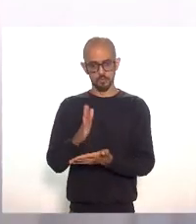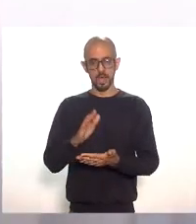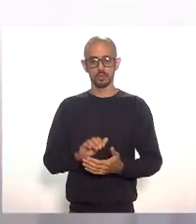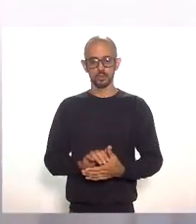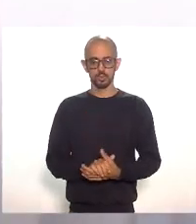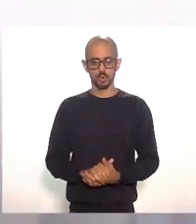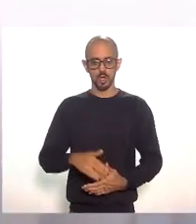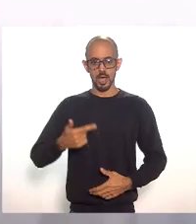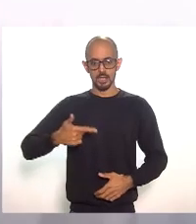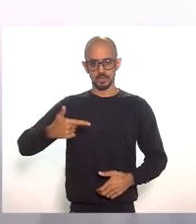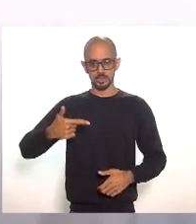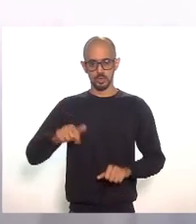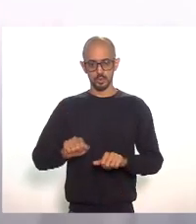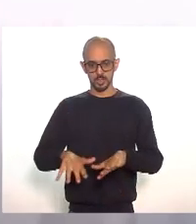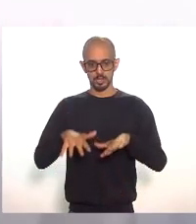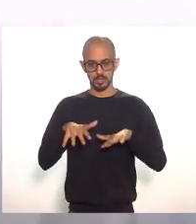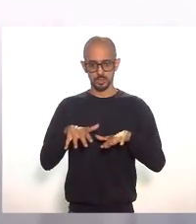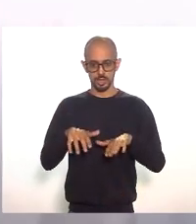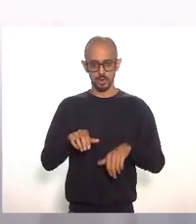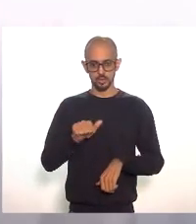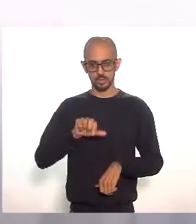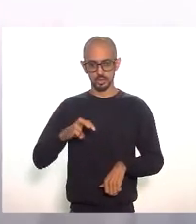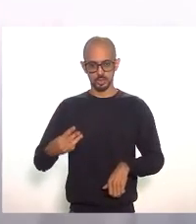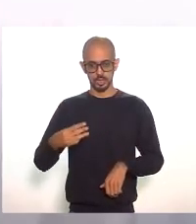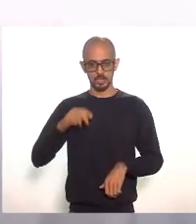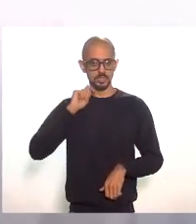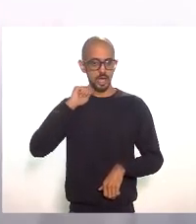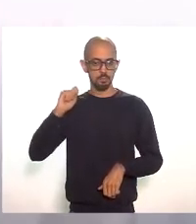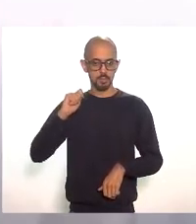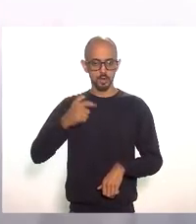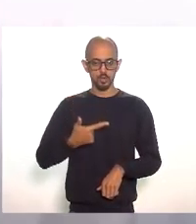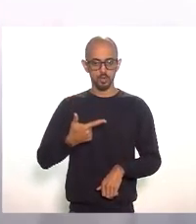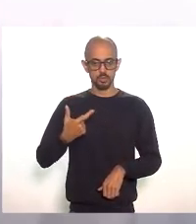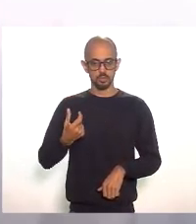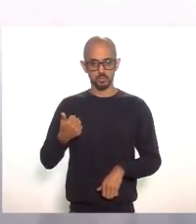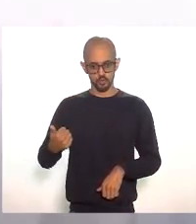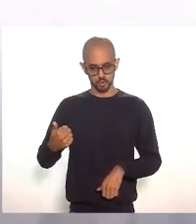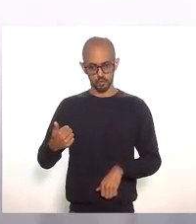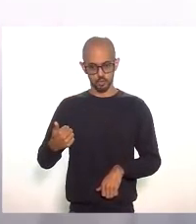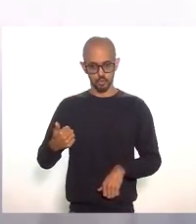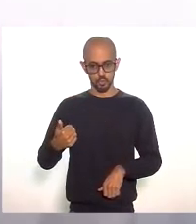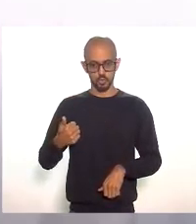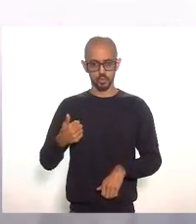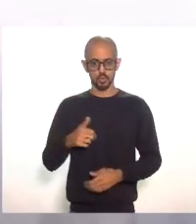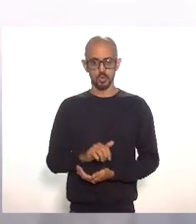Segunda sessão extraordinária, dia 13 de abril de 2021.